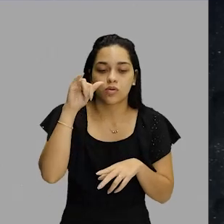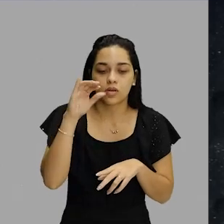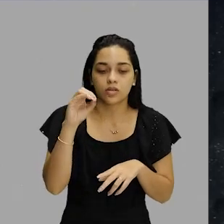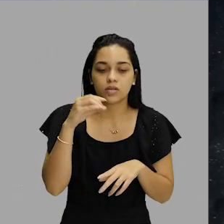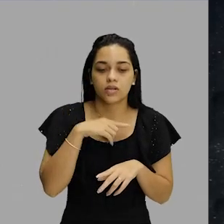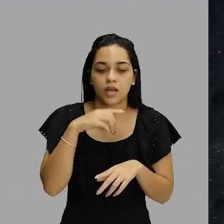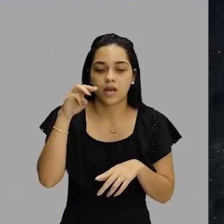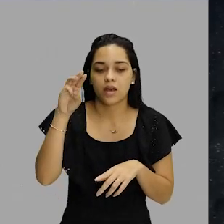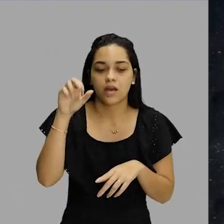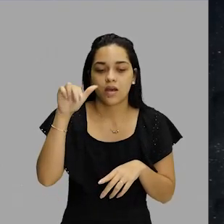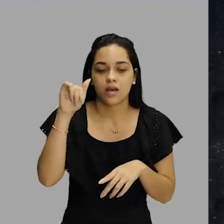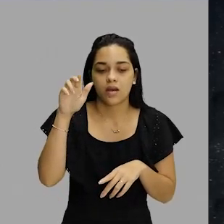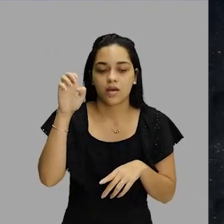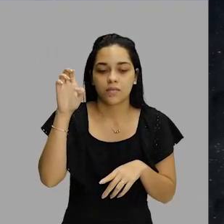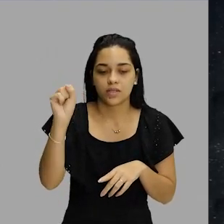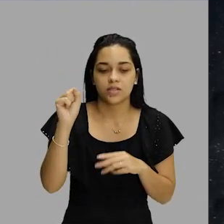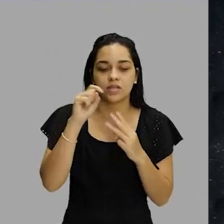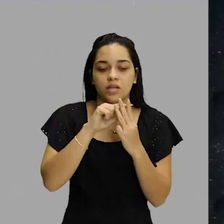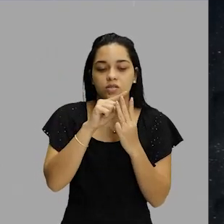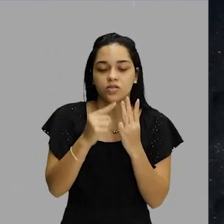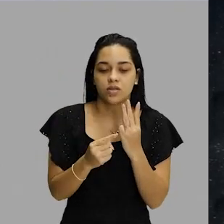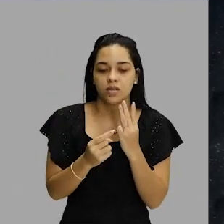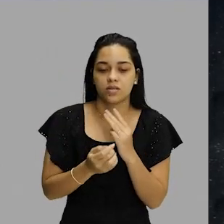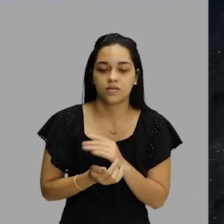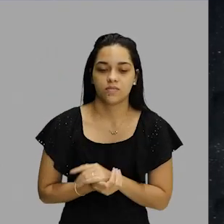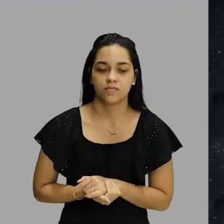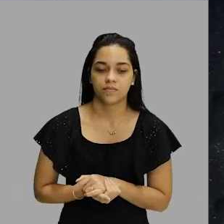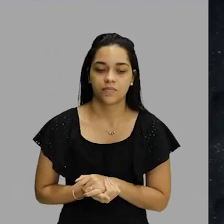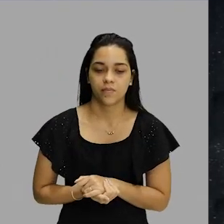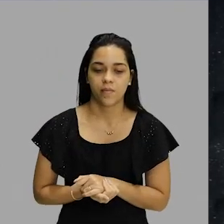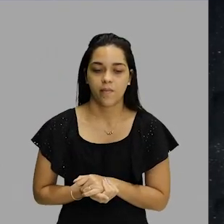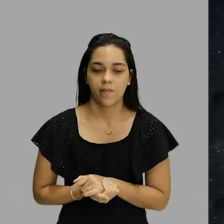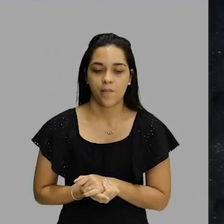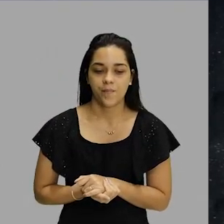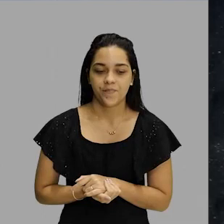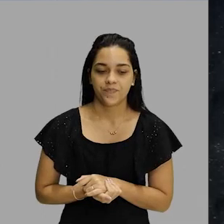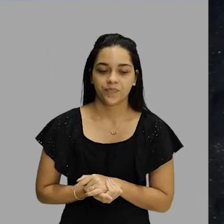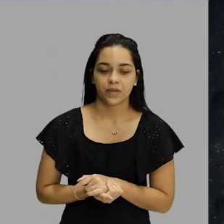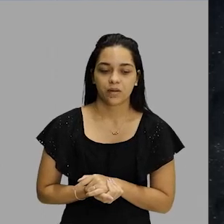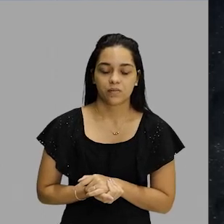do crânio, nós temos as 3 meninges. Nós temos aqui pia mater,